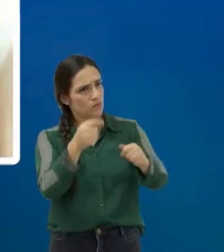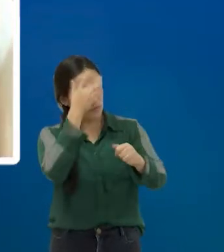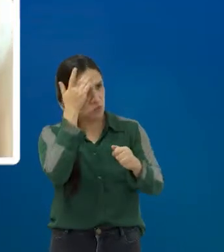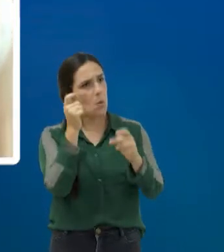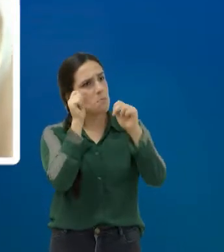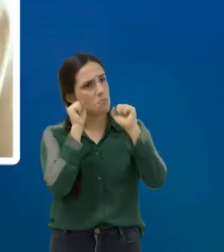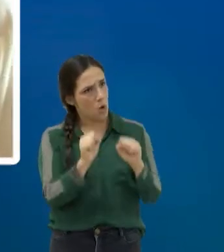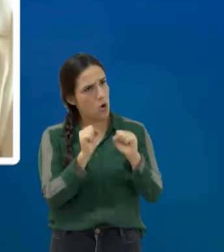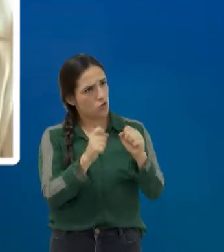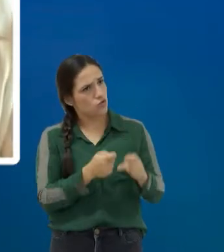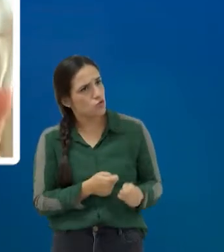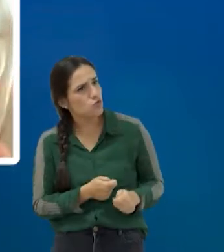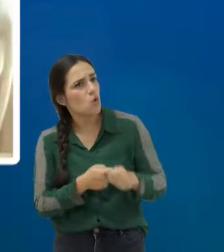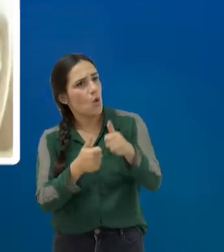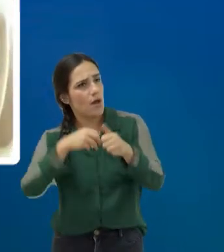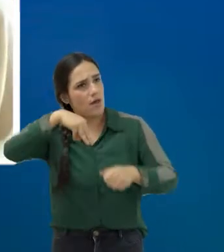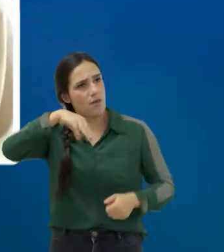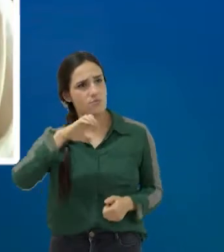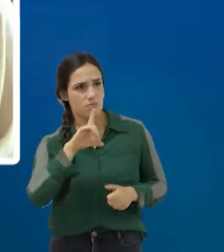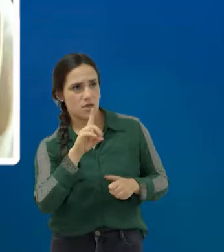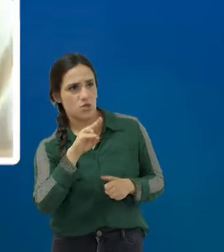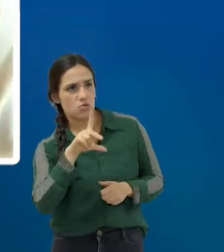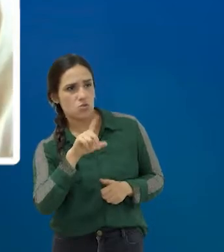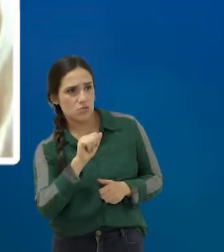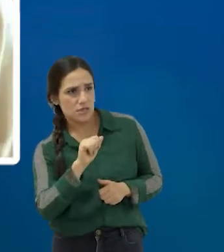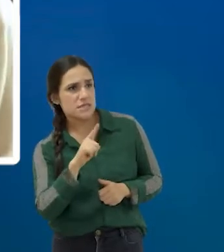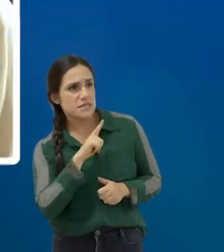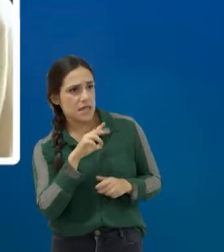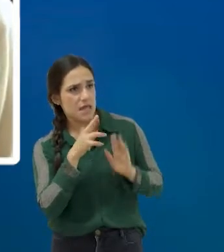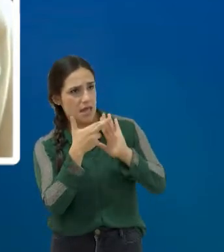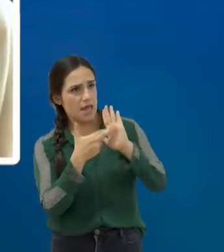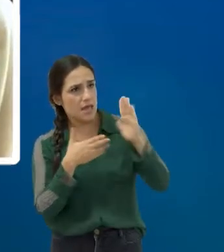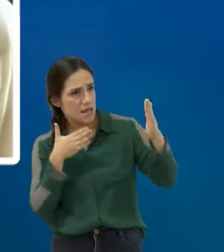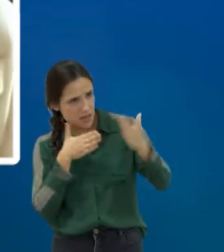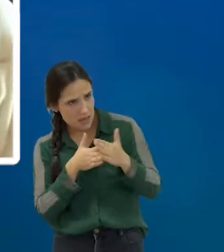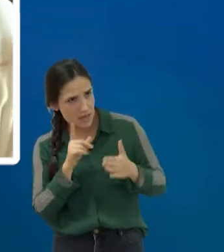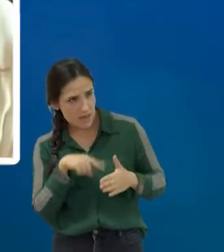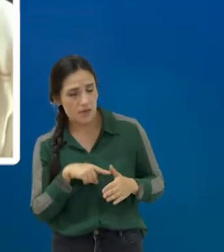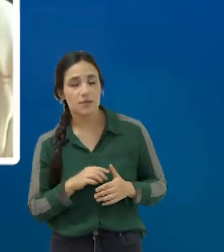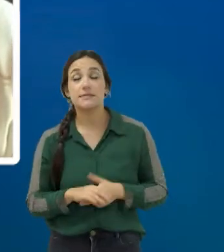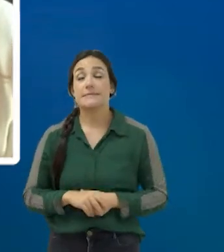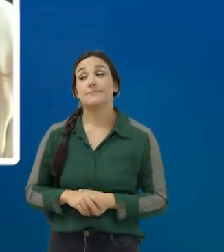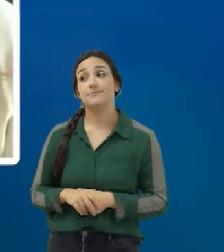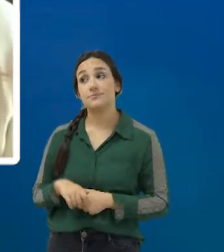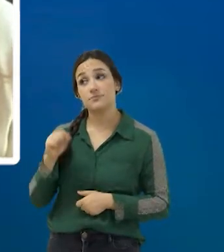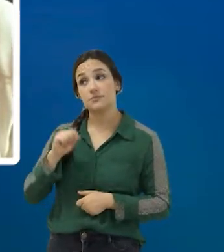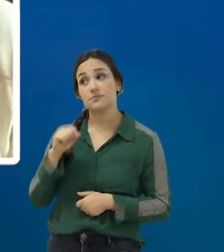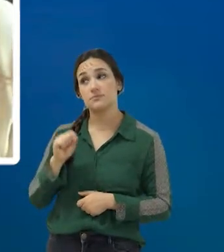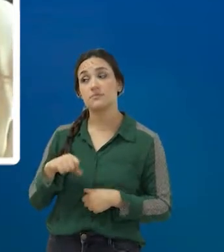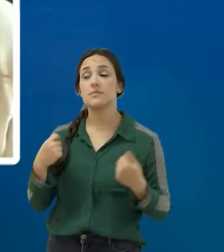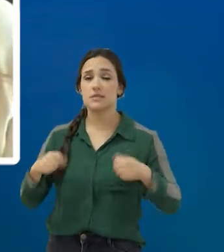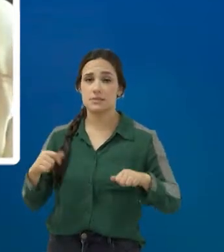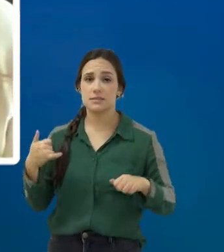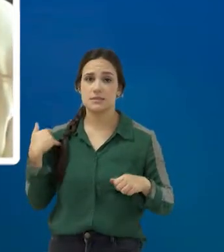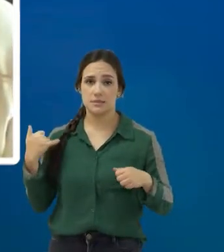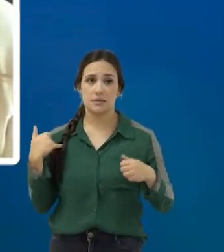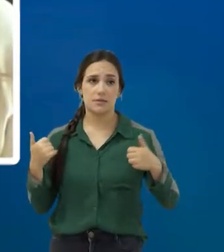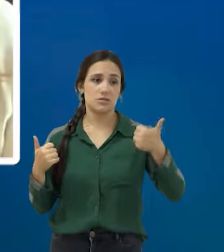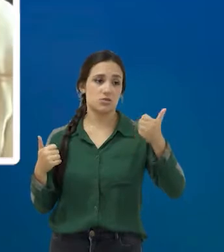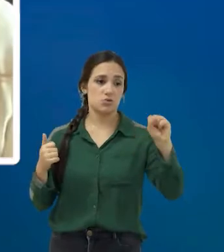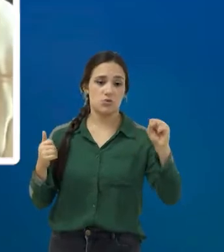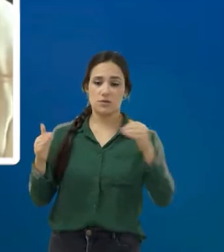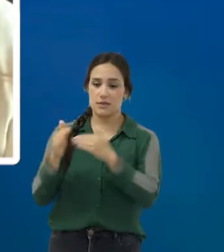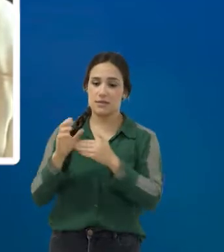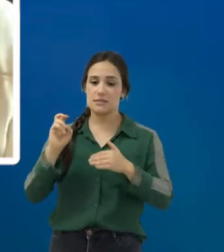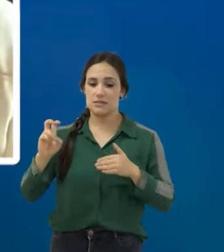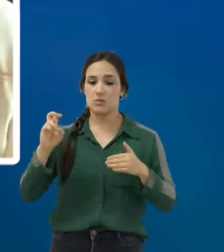apto para fazer a doação. Existe regras? Existe. Primeiro, tem que ter entre